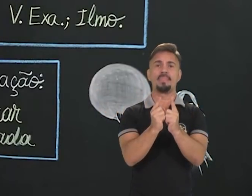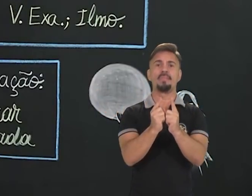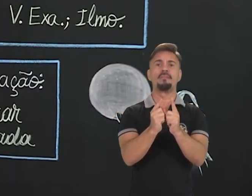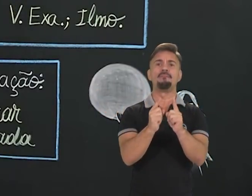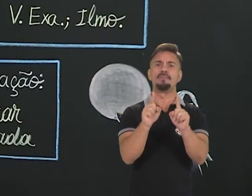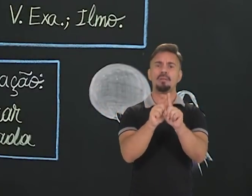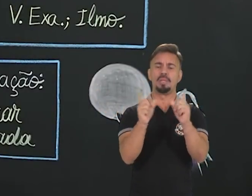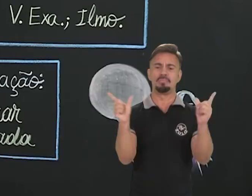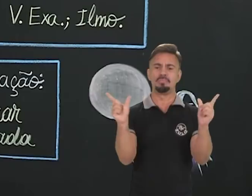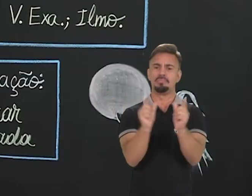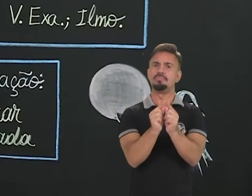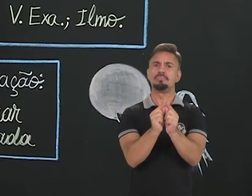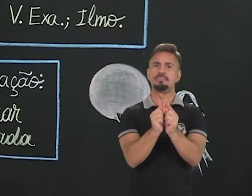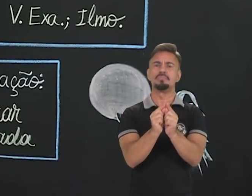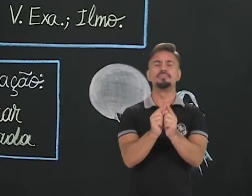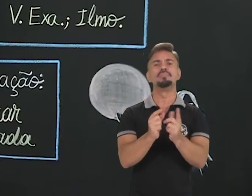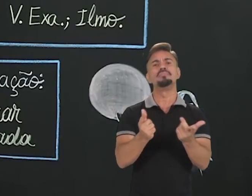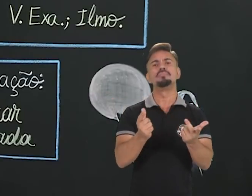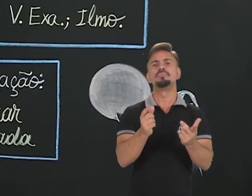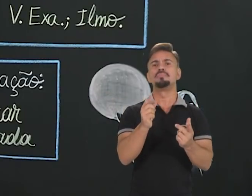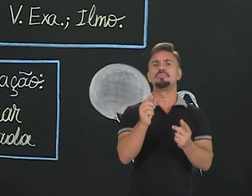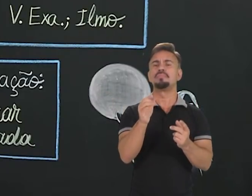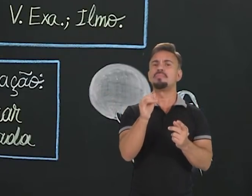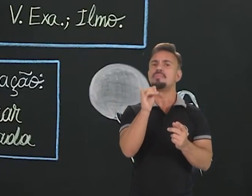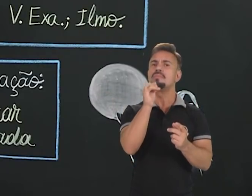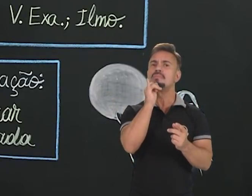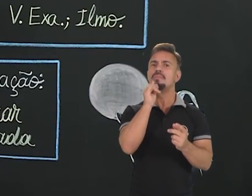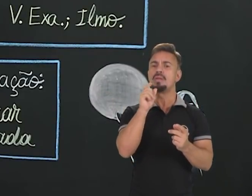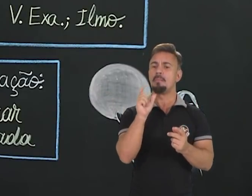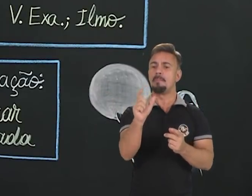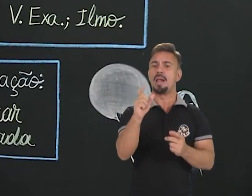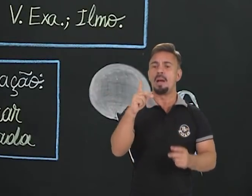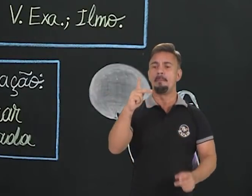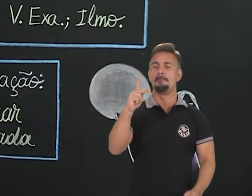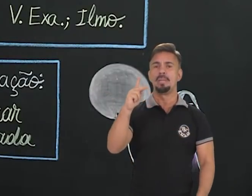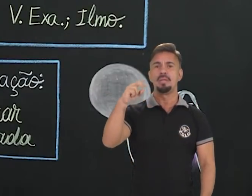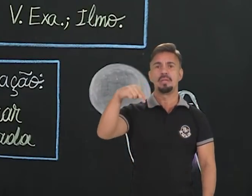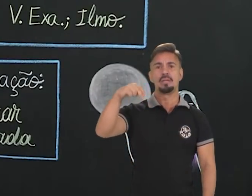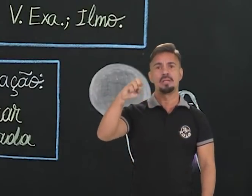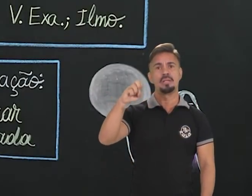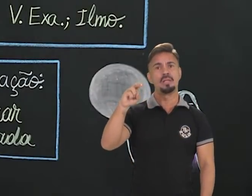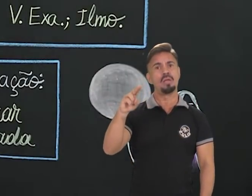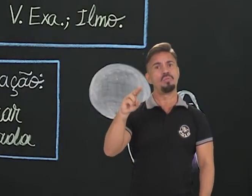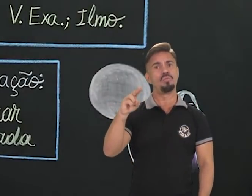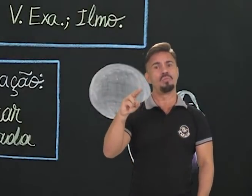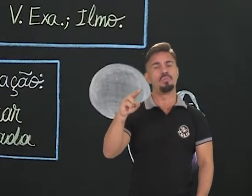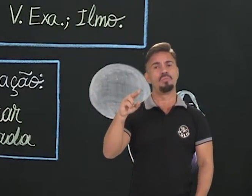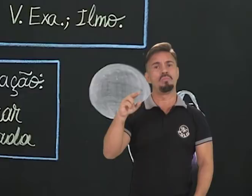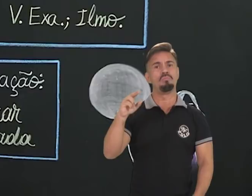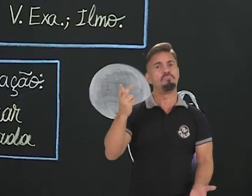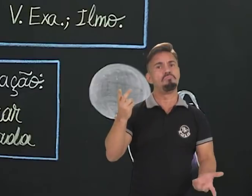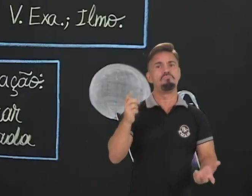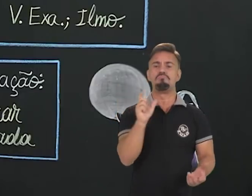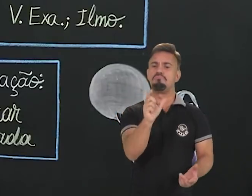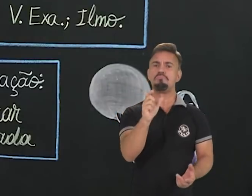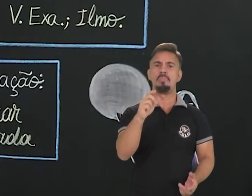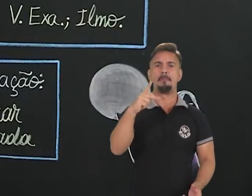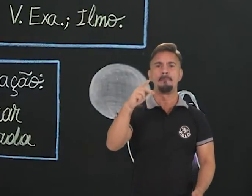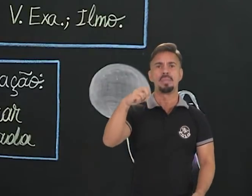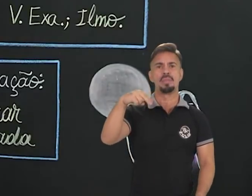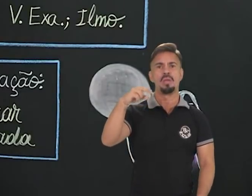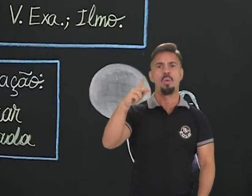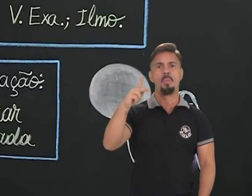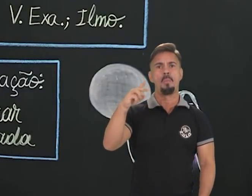processo de redução. Como a palavra pneu, que pode parecer estranho para você, mas vem de uma palavra maior, que é a palavra pneumático.